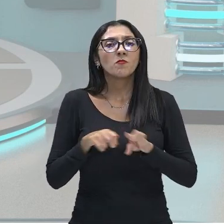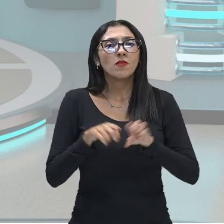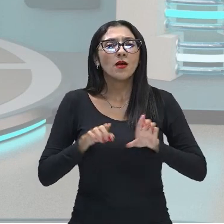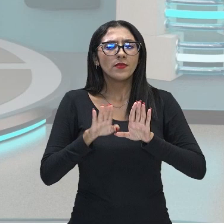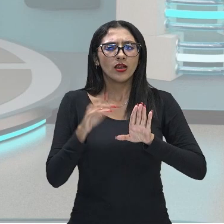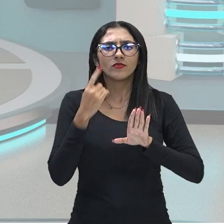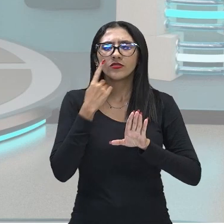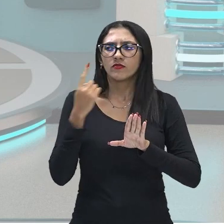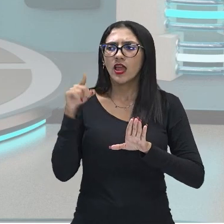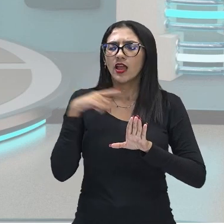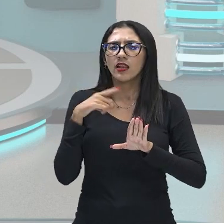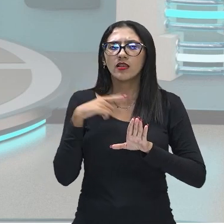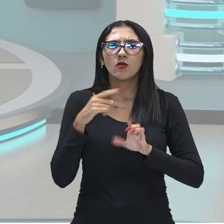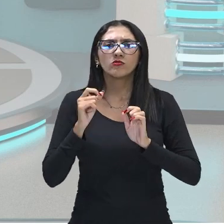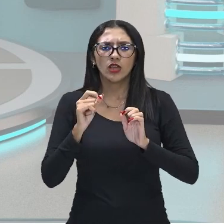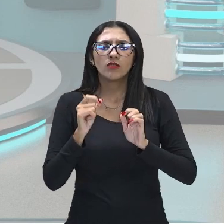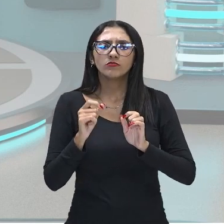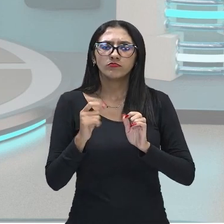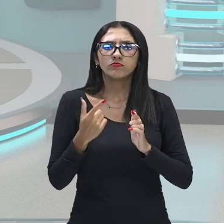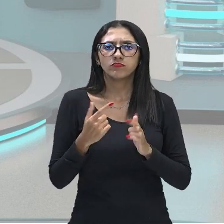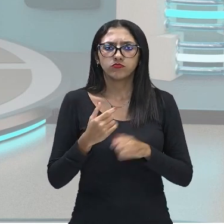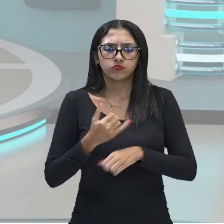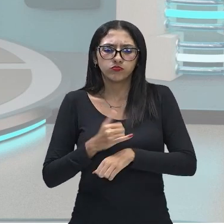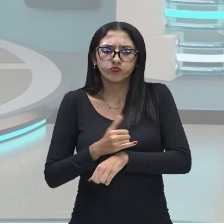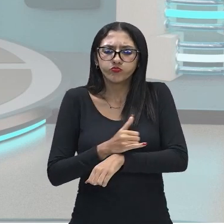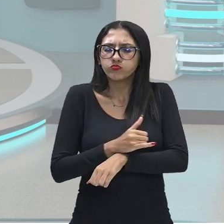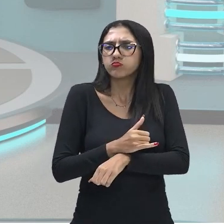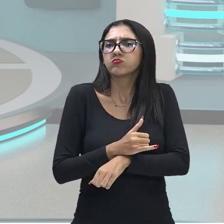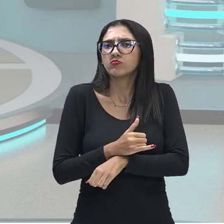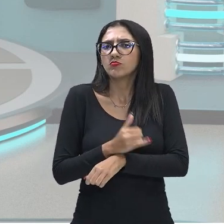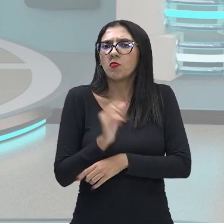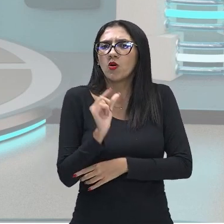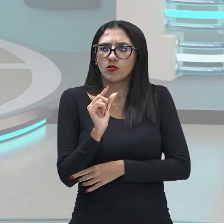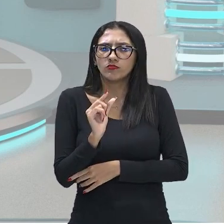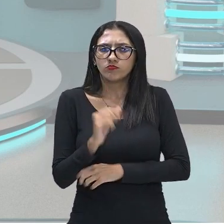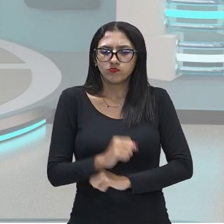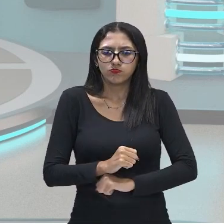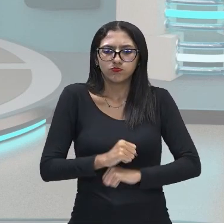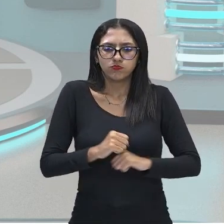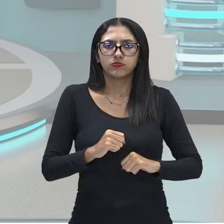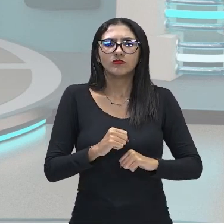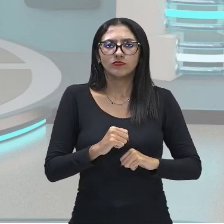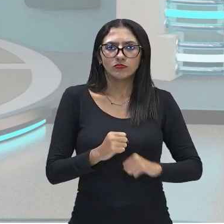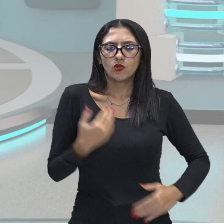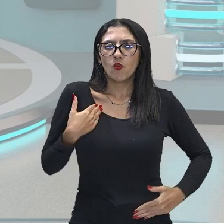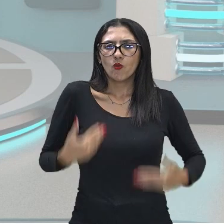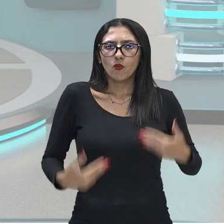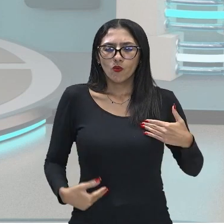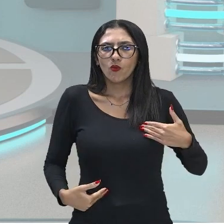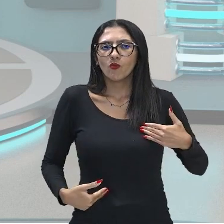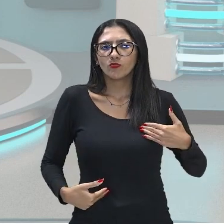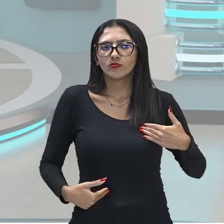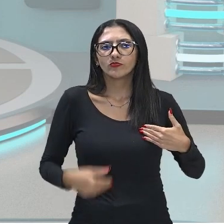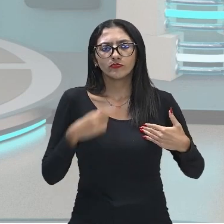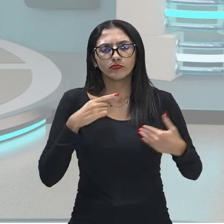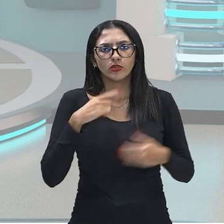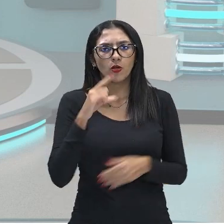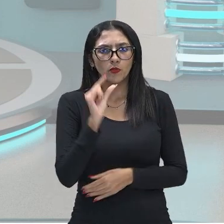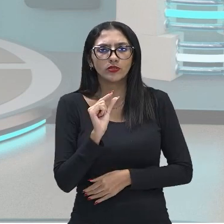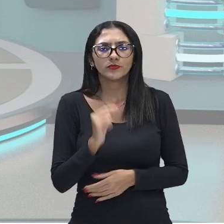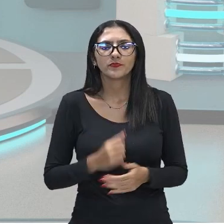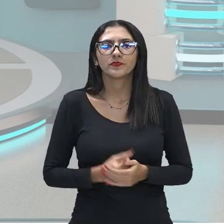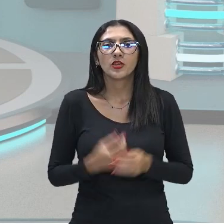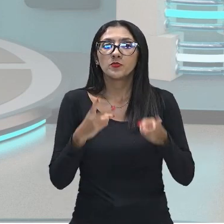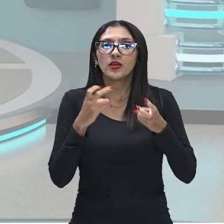consegue ver que é um indivíduo que tem um peso corporal mais elevado tem um pouco mais de gordura acumulada principalmente a gente consegue